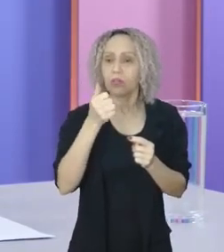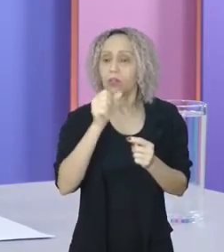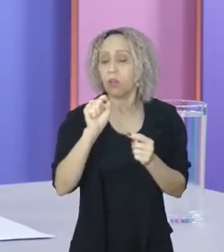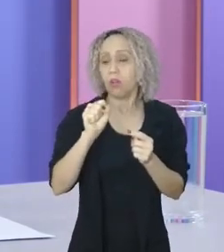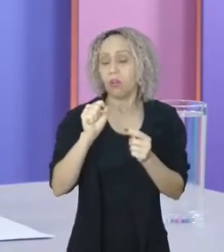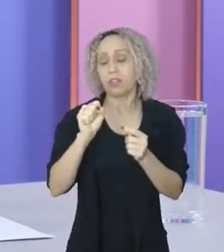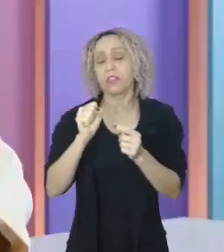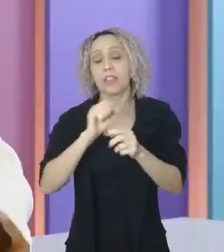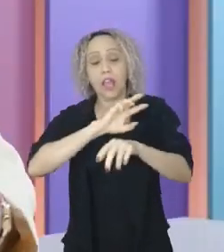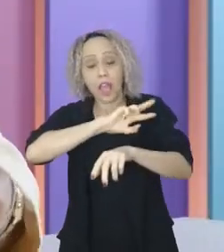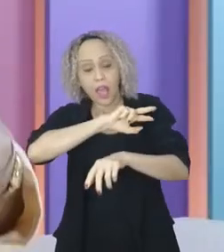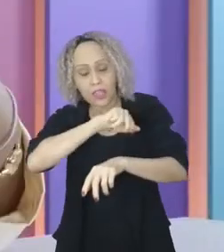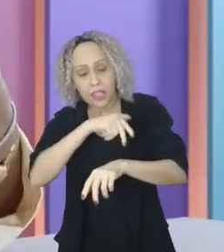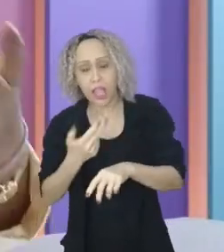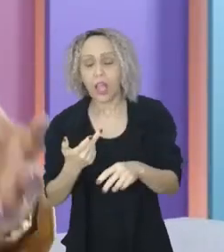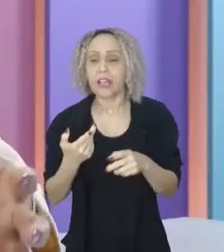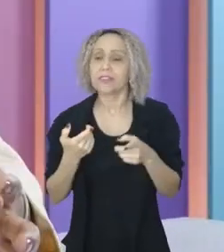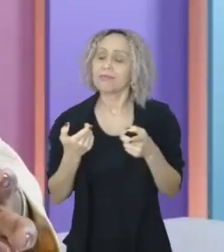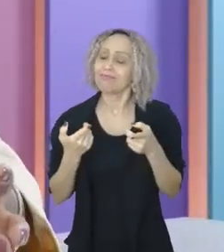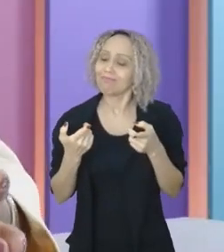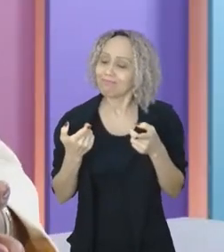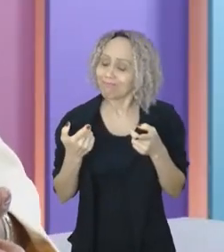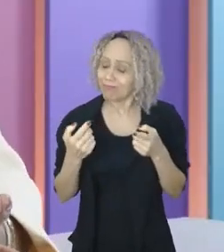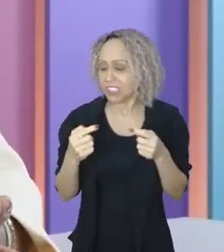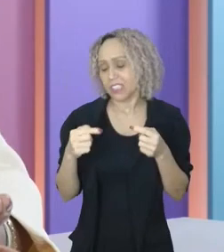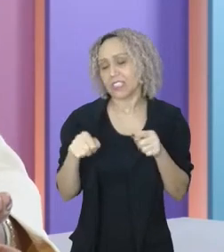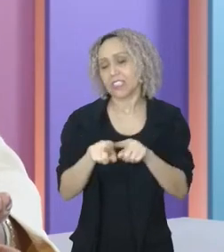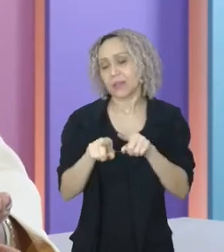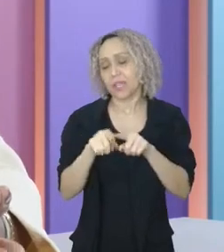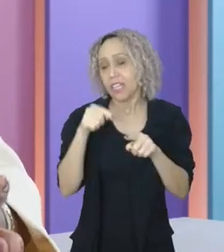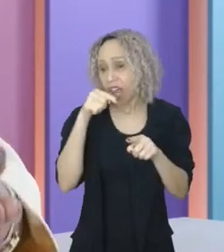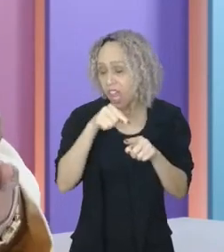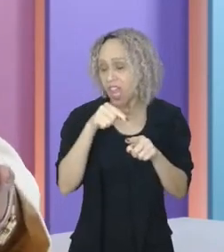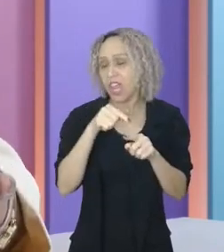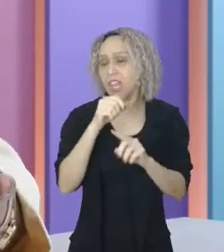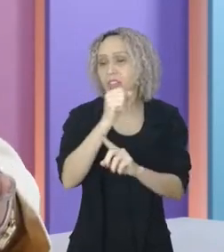resistência, né? Também conseguimos